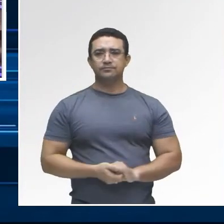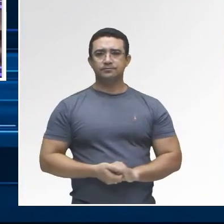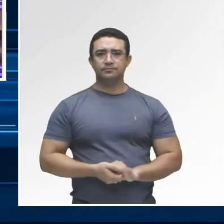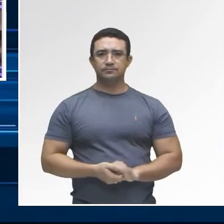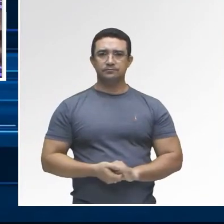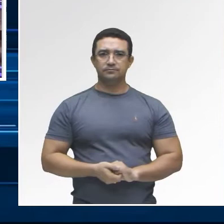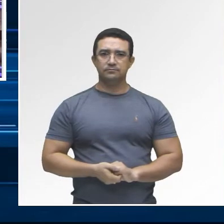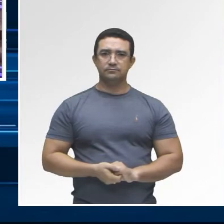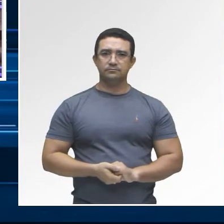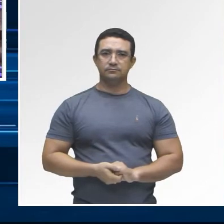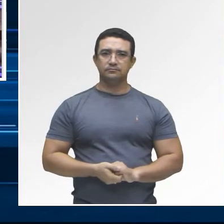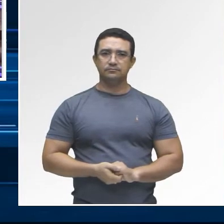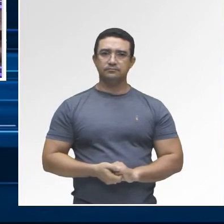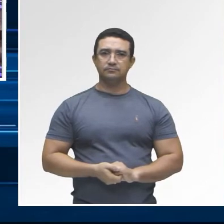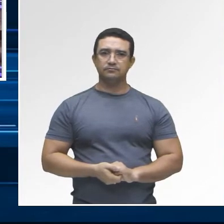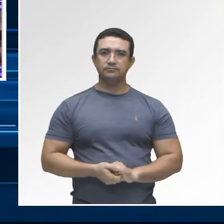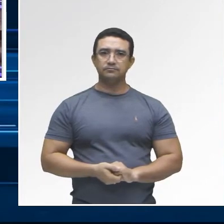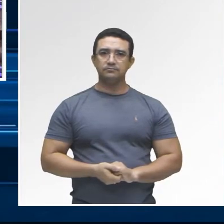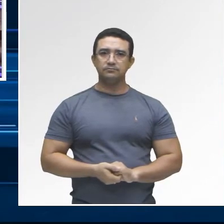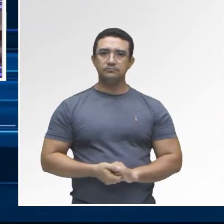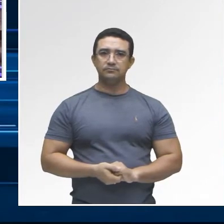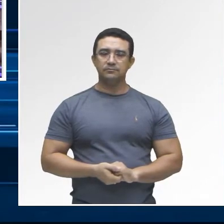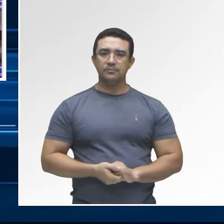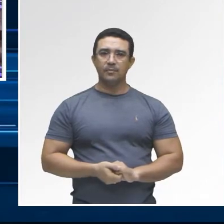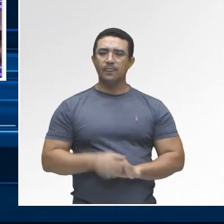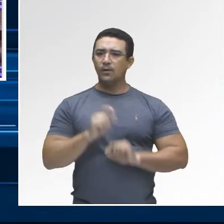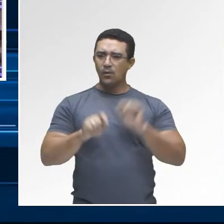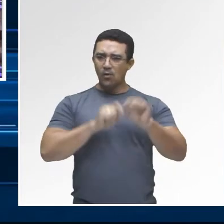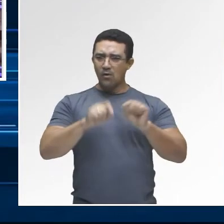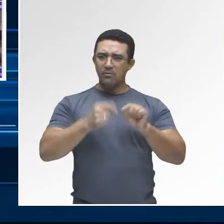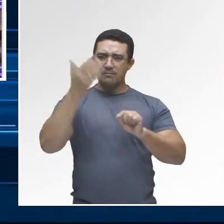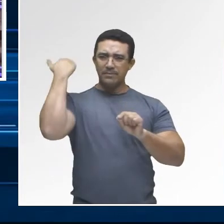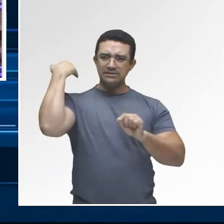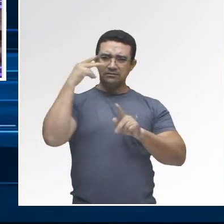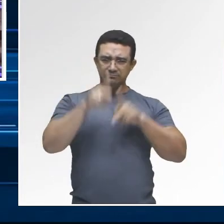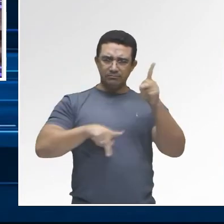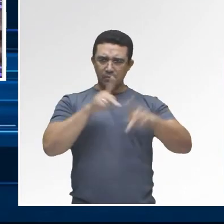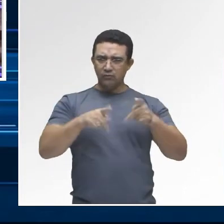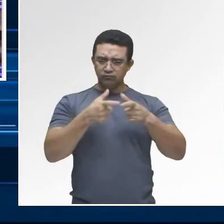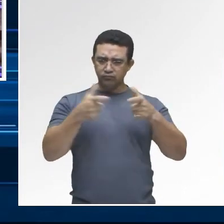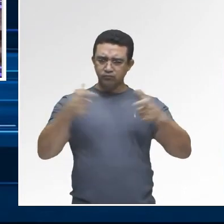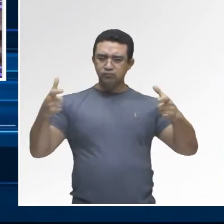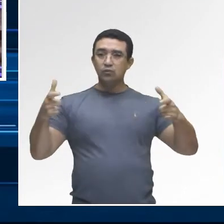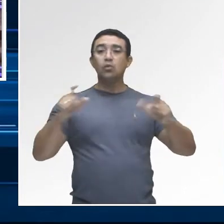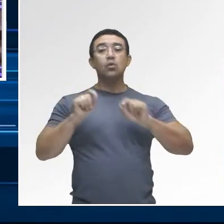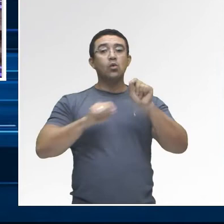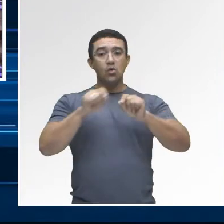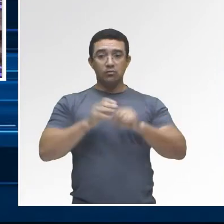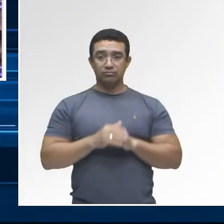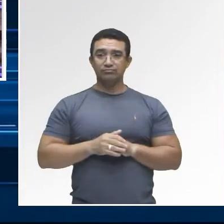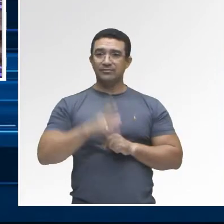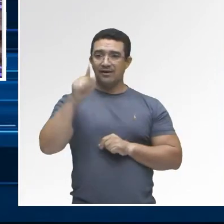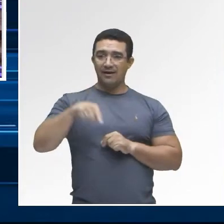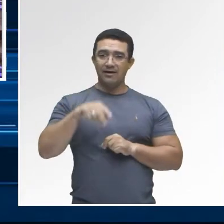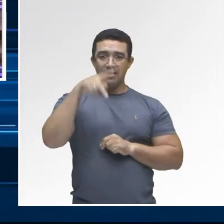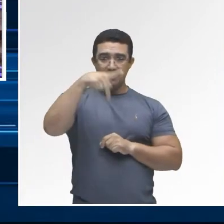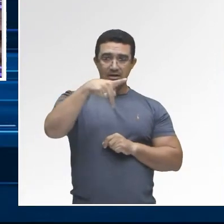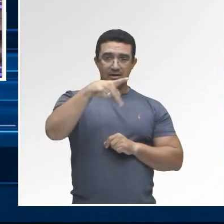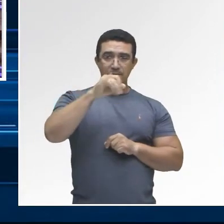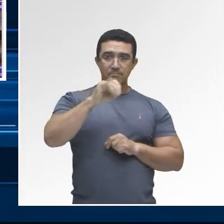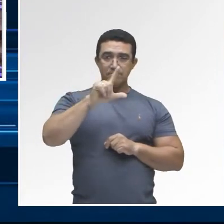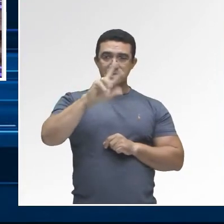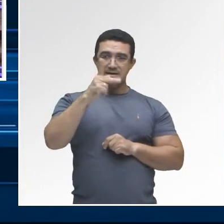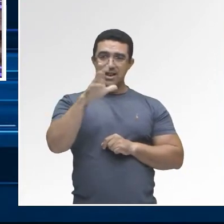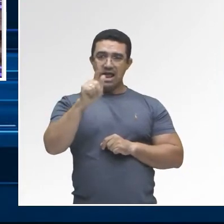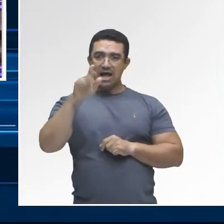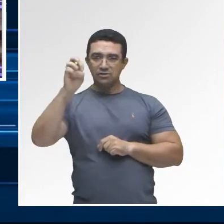quilômetro. Como é que os povos da antiguidade se expandiam? Através da pilhagem. Cara, tu vai dormir lembrando